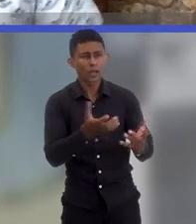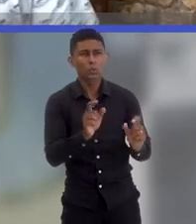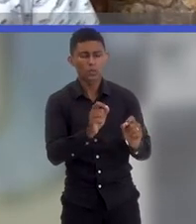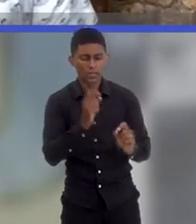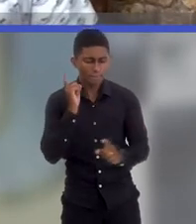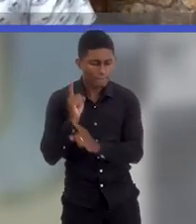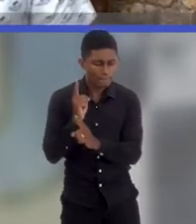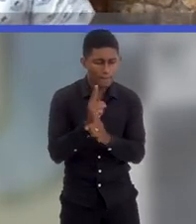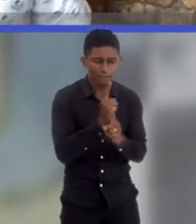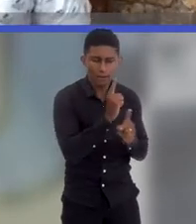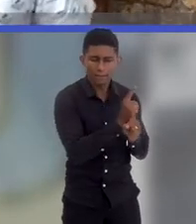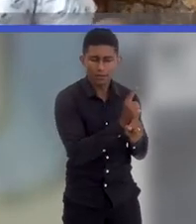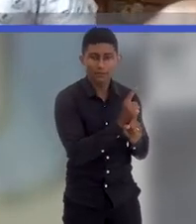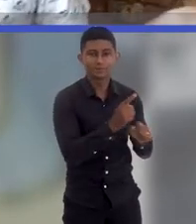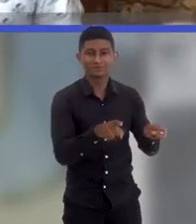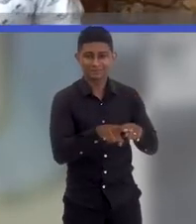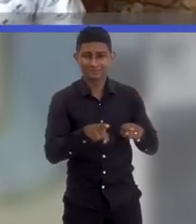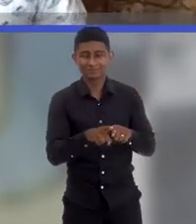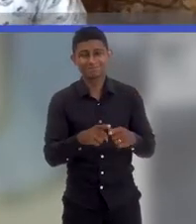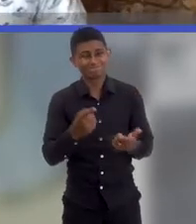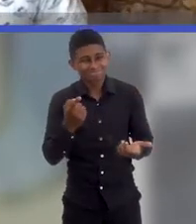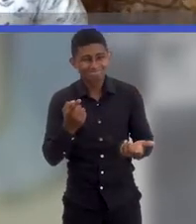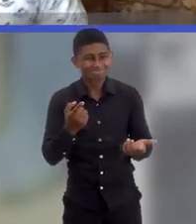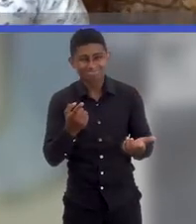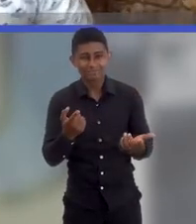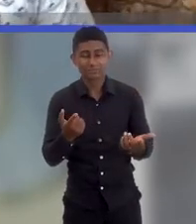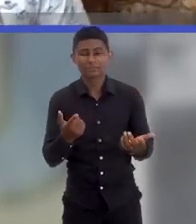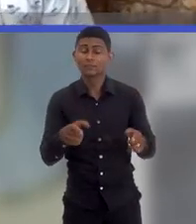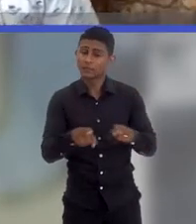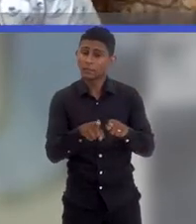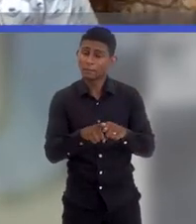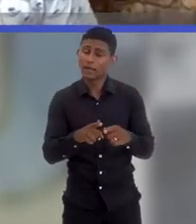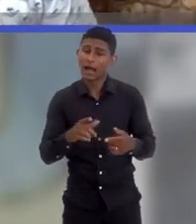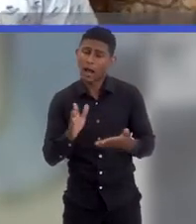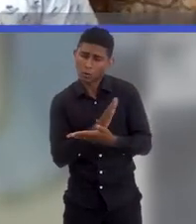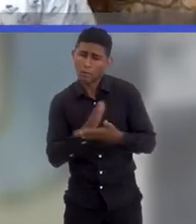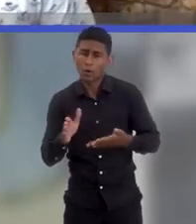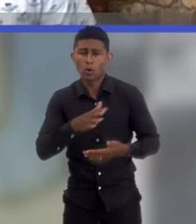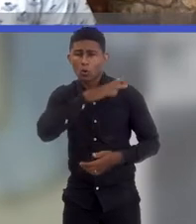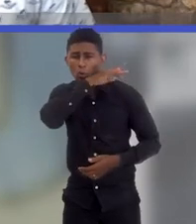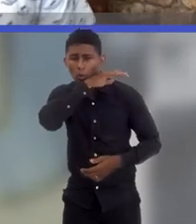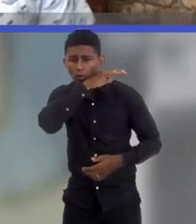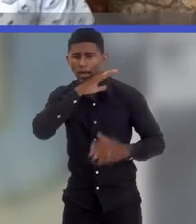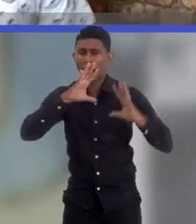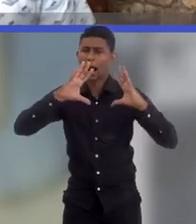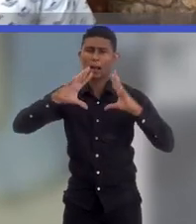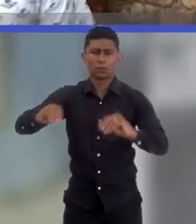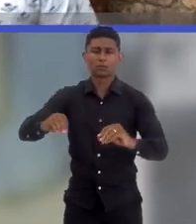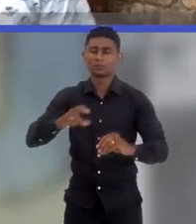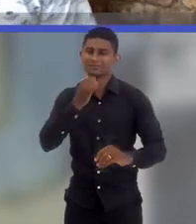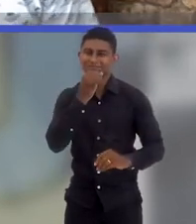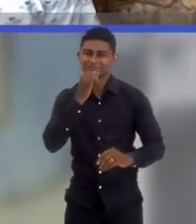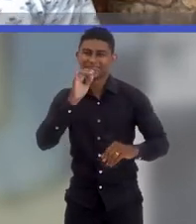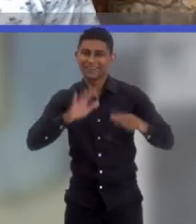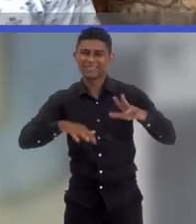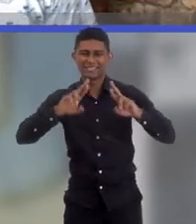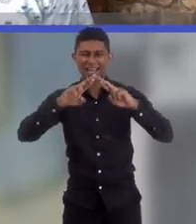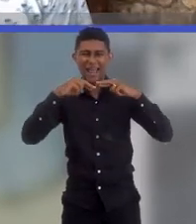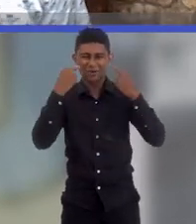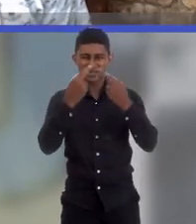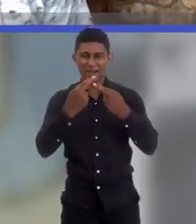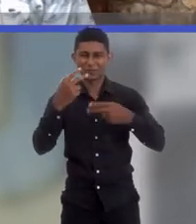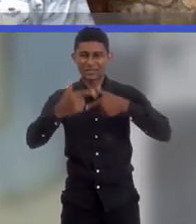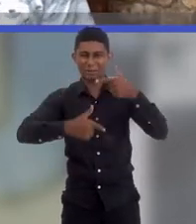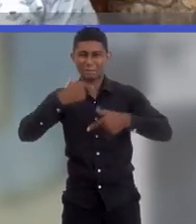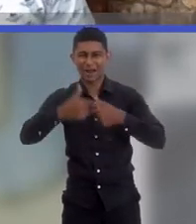quer. A gente foi obrigado a abandonar todos os hábitos, né? Inclusive os ruins, inclusive muitas vezes aquela reunião que você não...